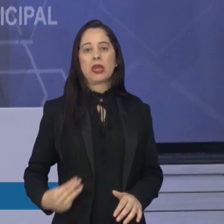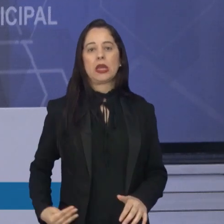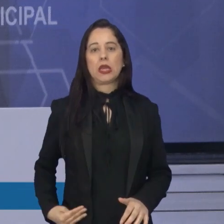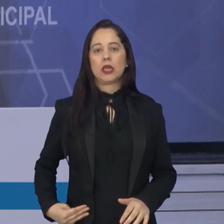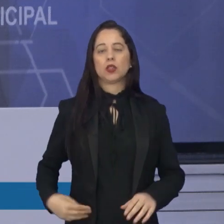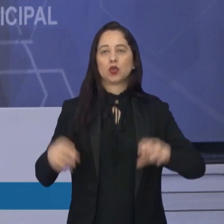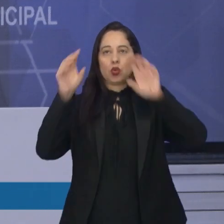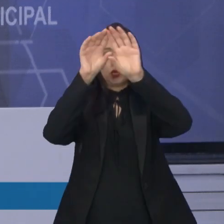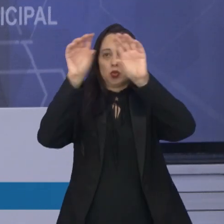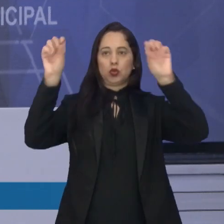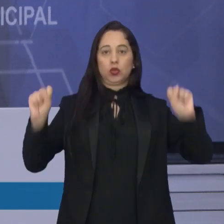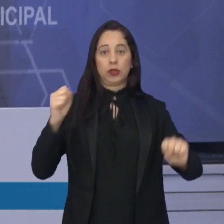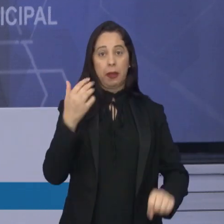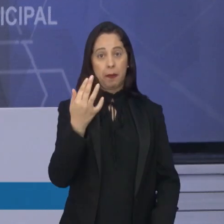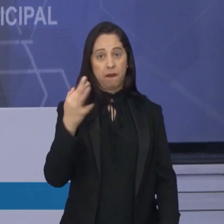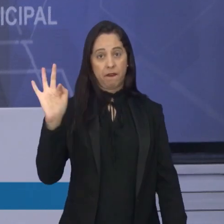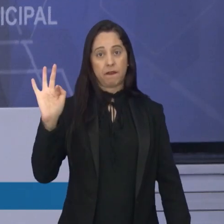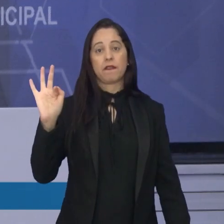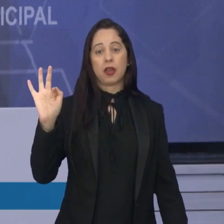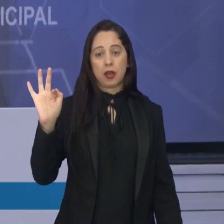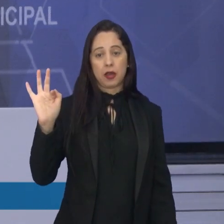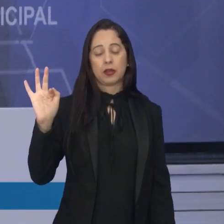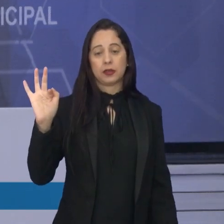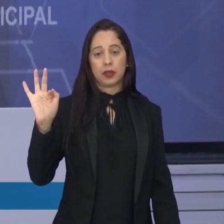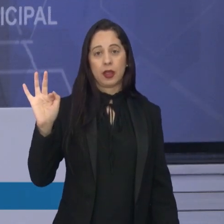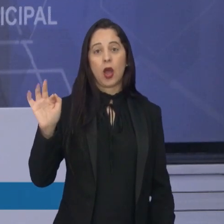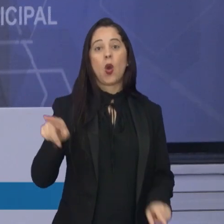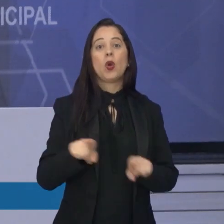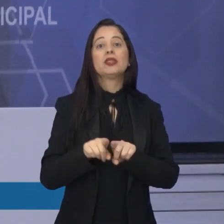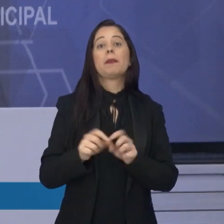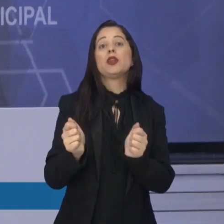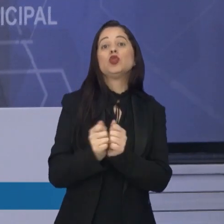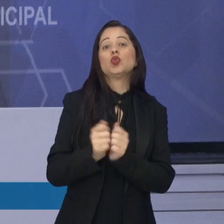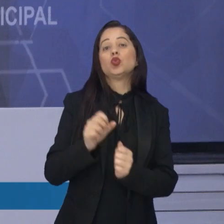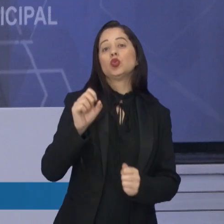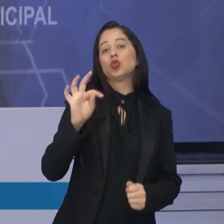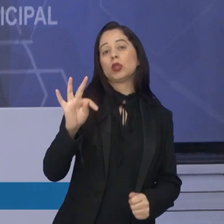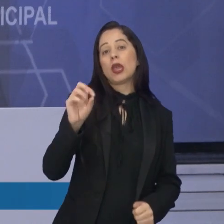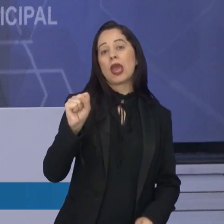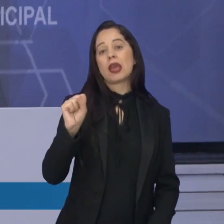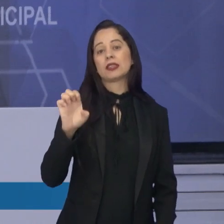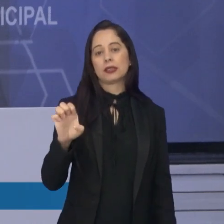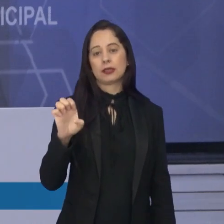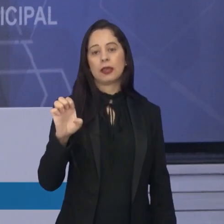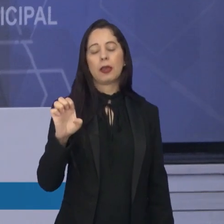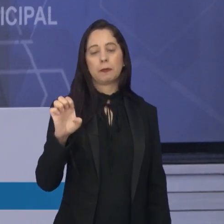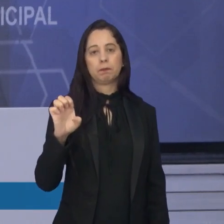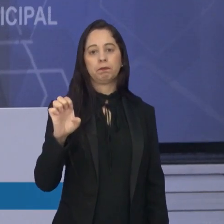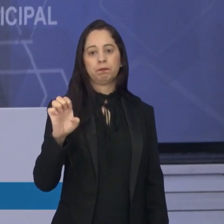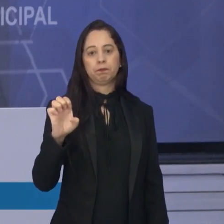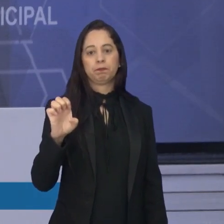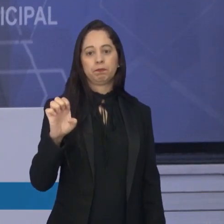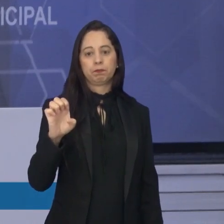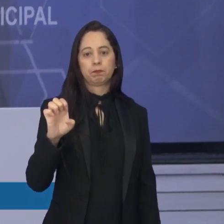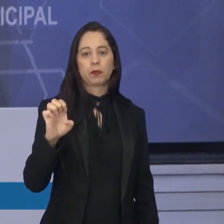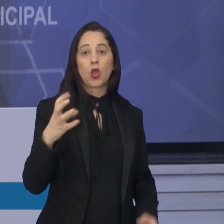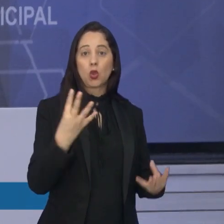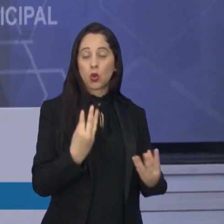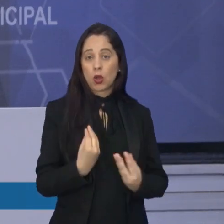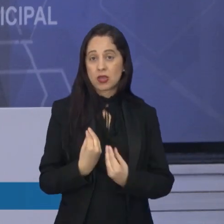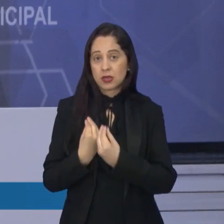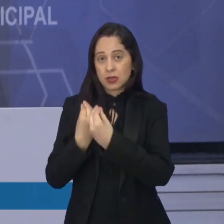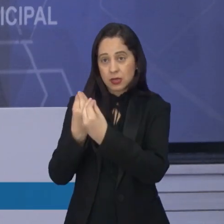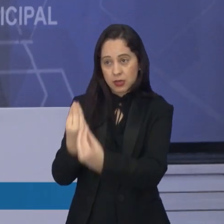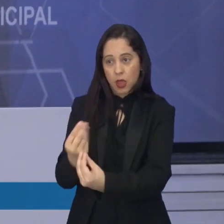Fachin, que então era o presidente do TSE. Lá entregamos ao ministro do presidente